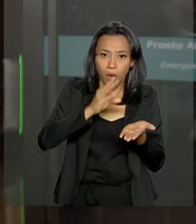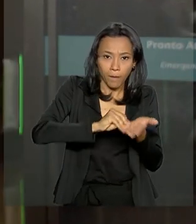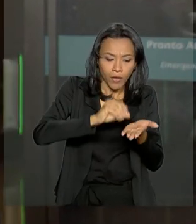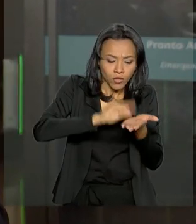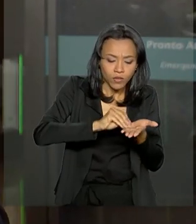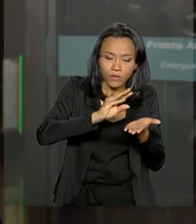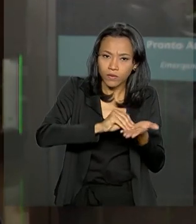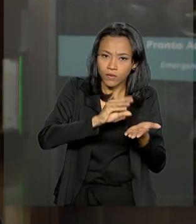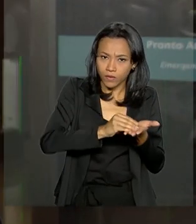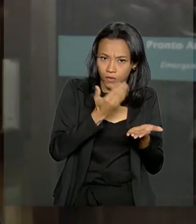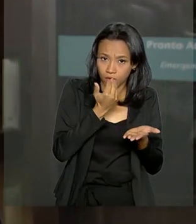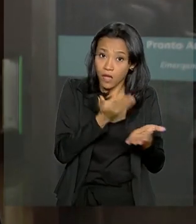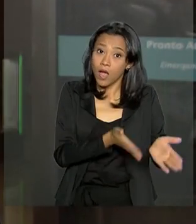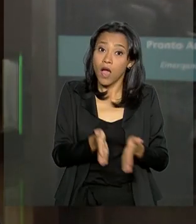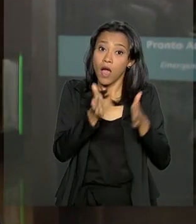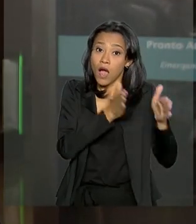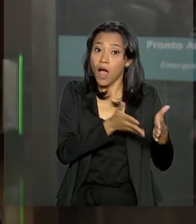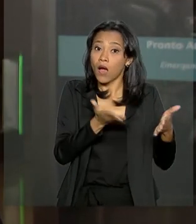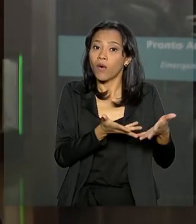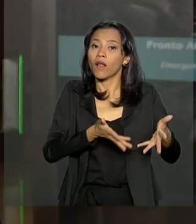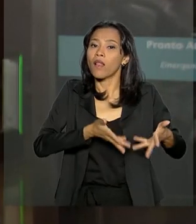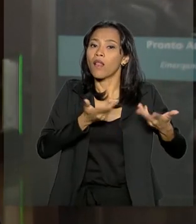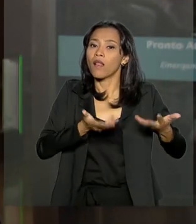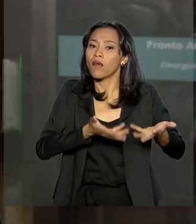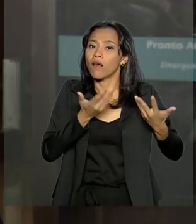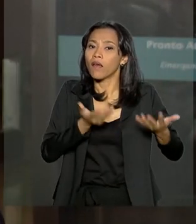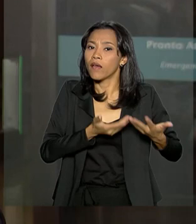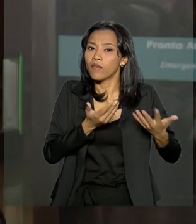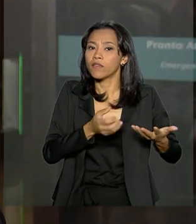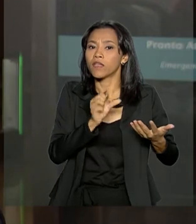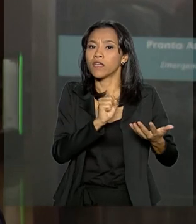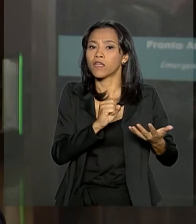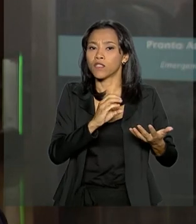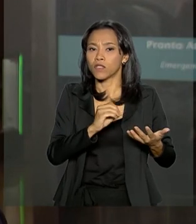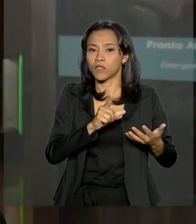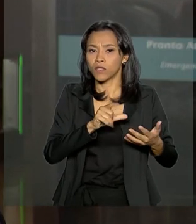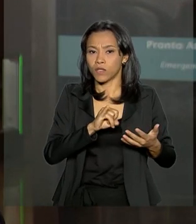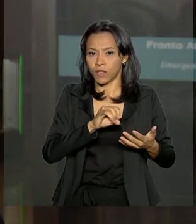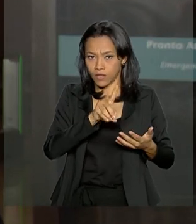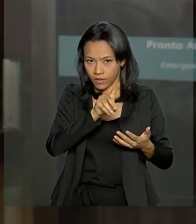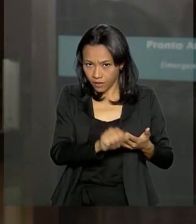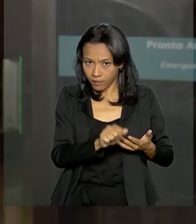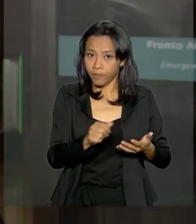e agora para uma dieta leve, sólida.